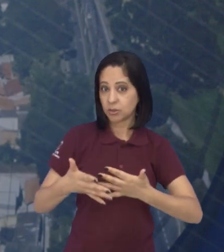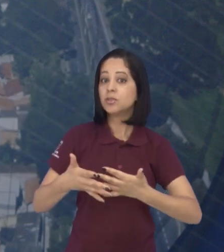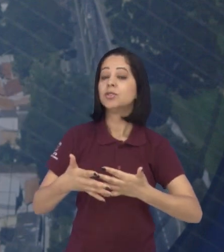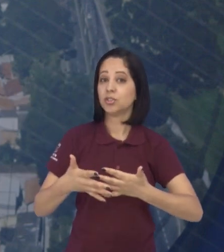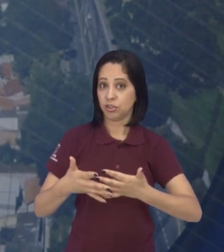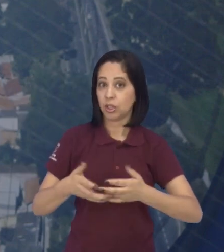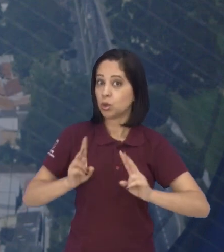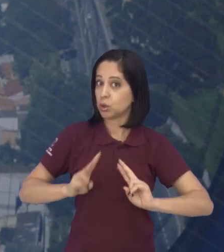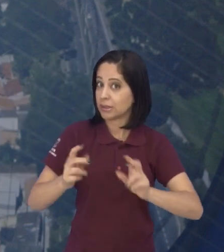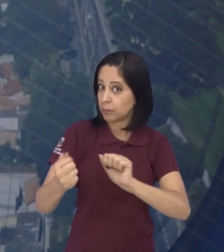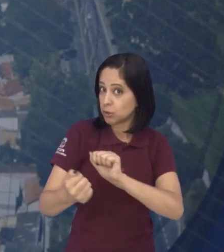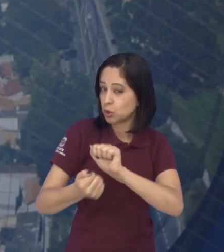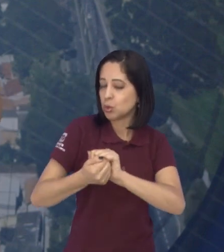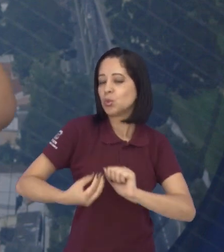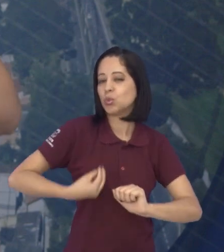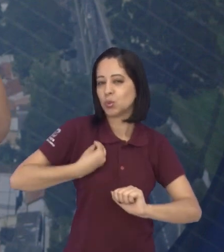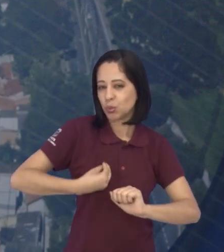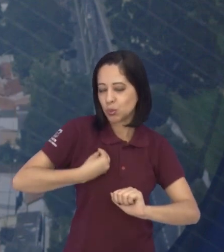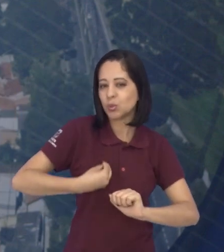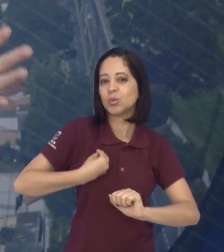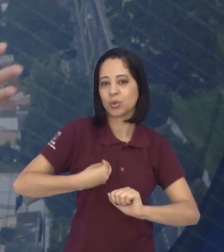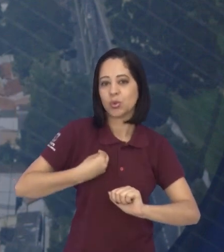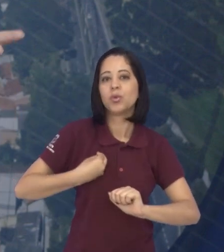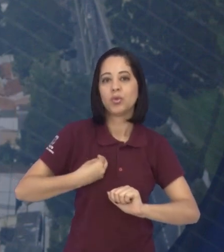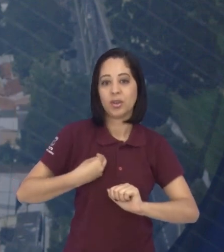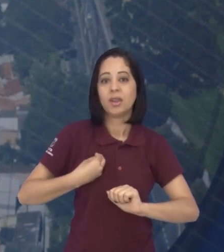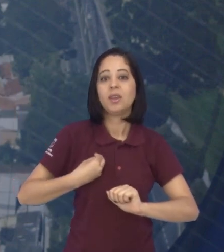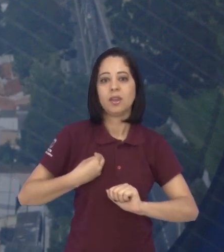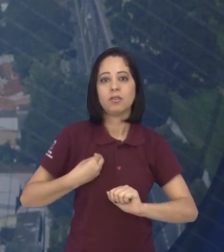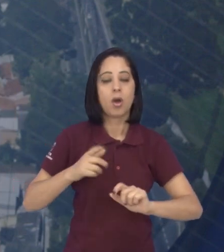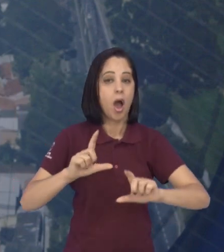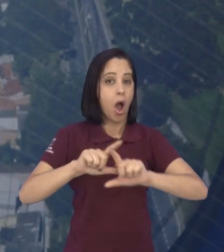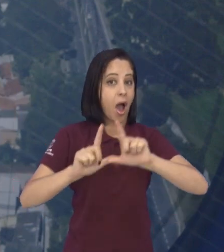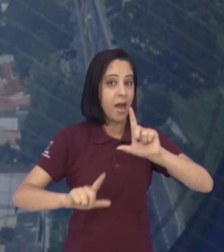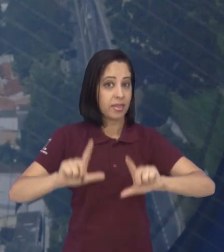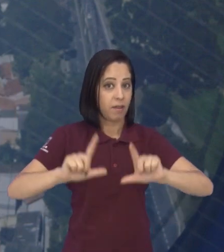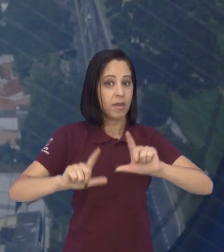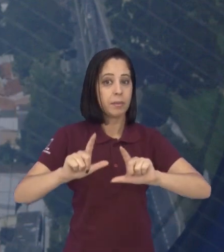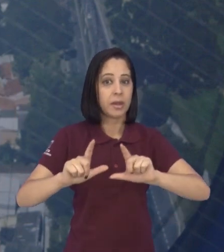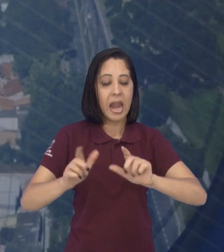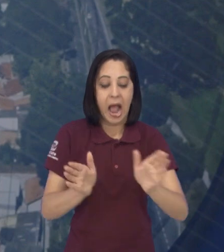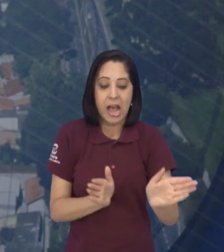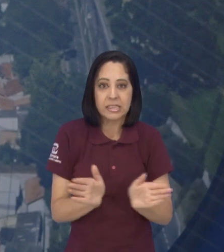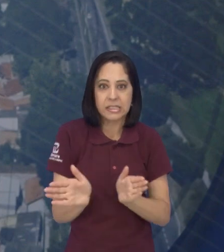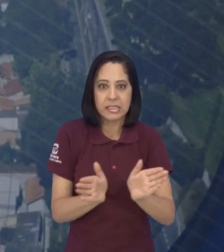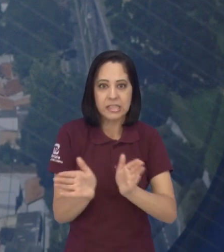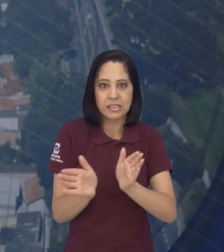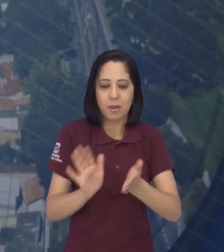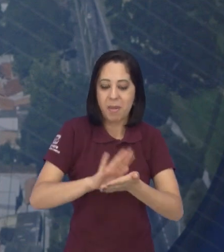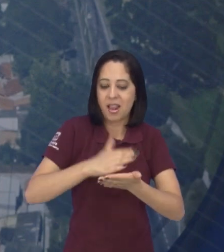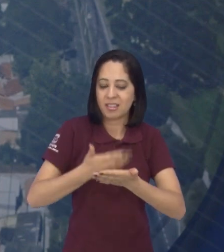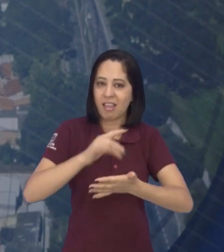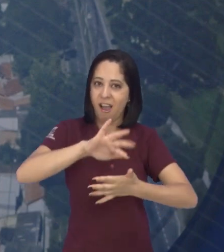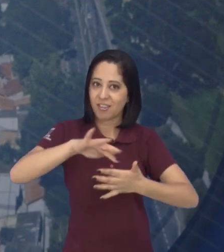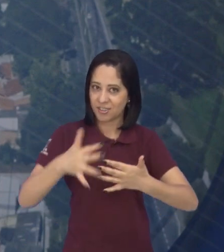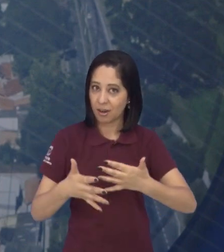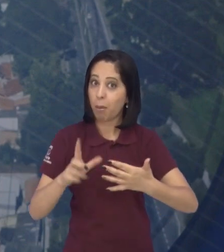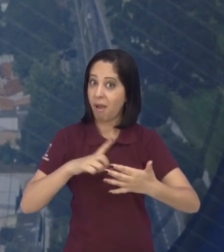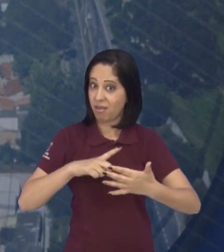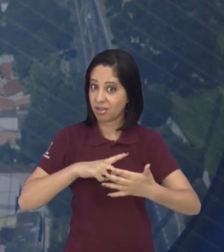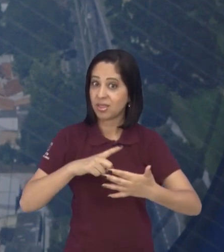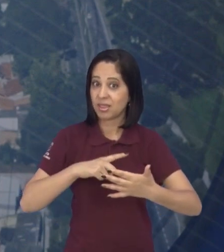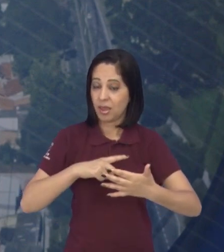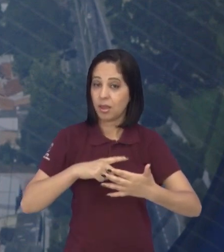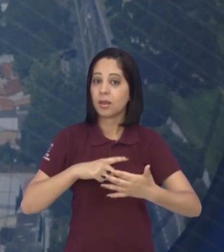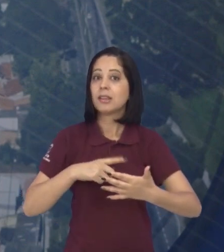A Ana está aqui com a gente durante todo o Diálogos. É a TV Câmara de São José dos Campos, prezando pela acessibilidade e com